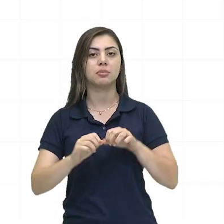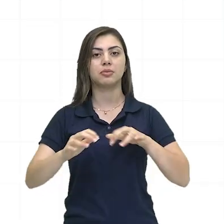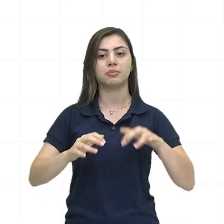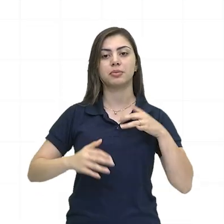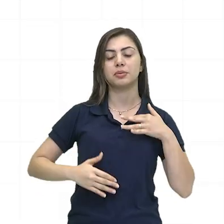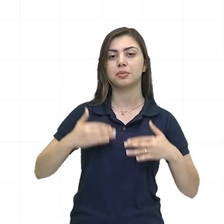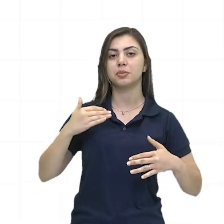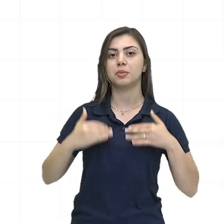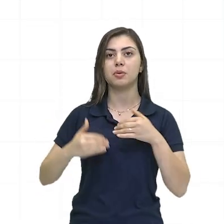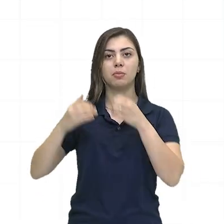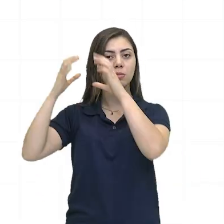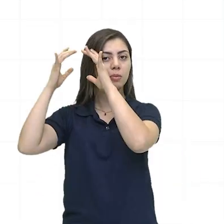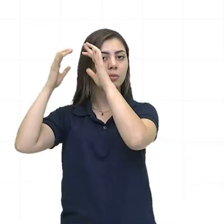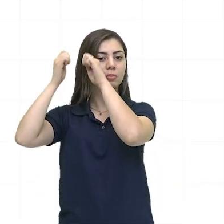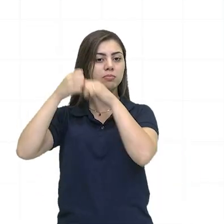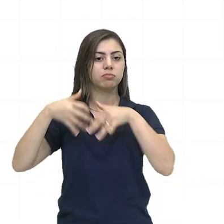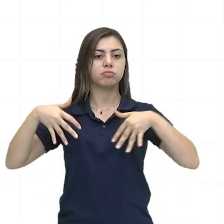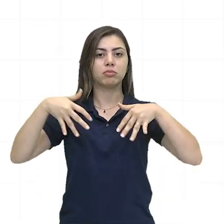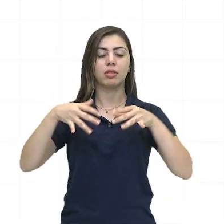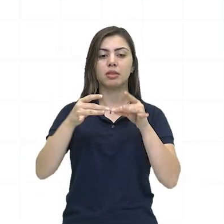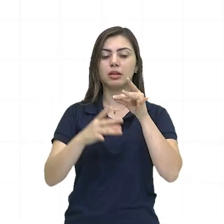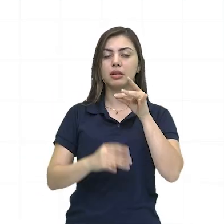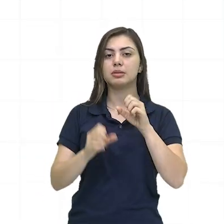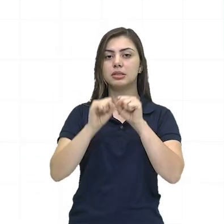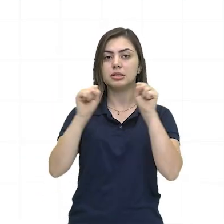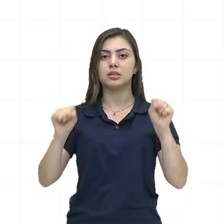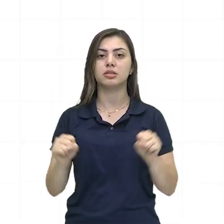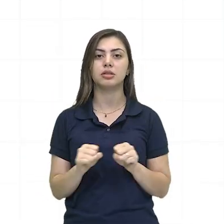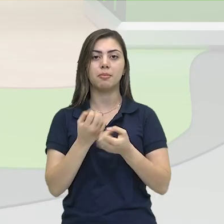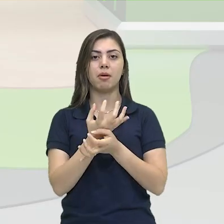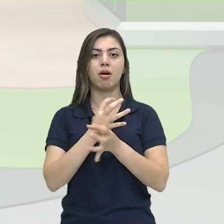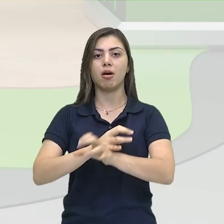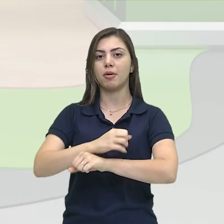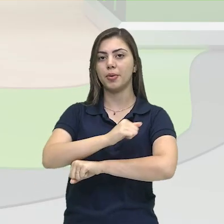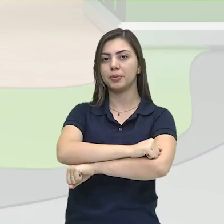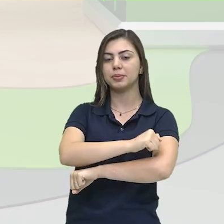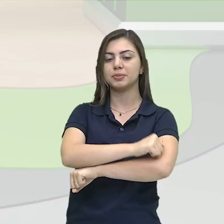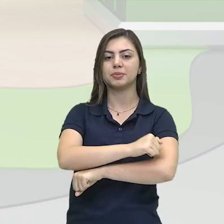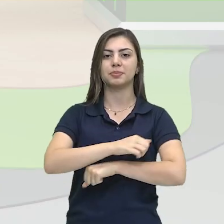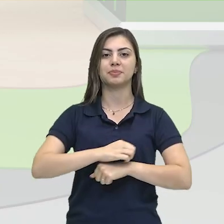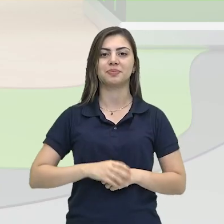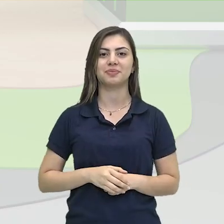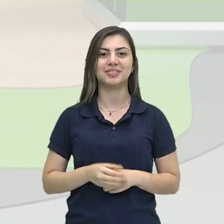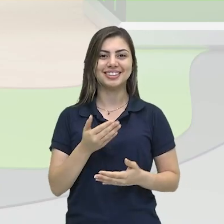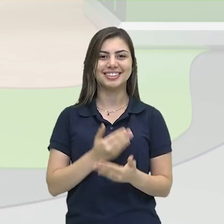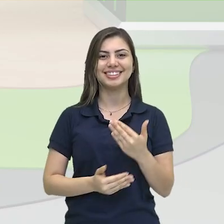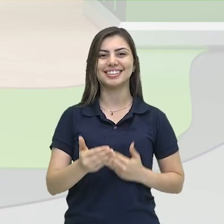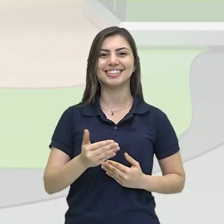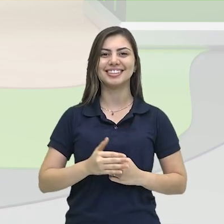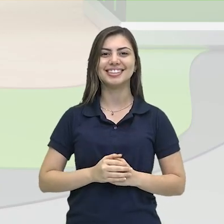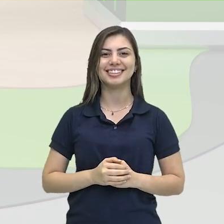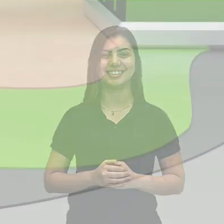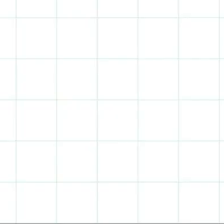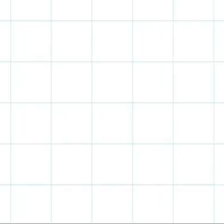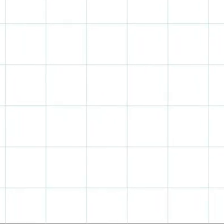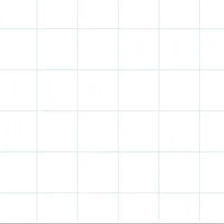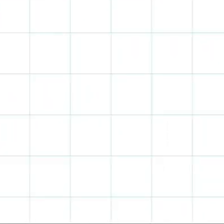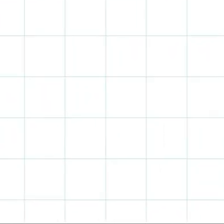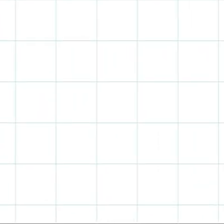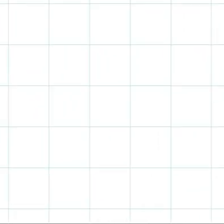locomotor e nervoso, detalhamento, sistema esquelético. Então, vamos começar?